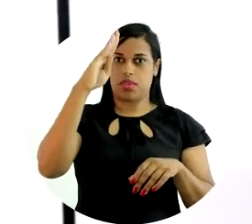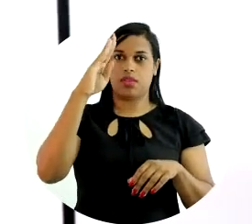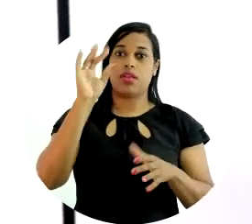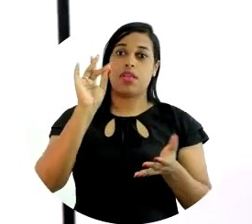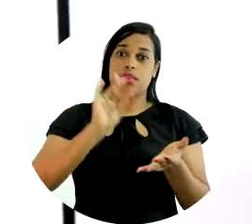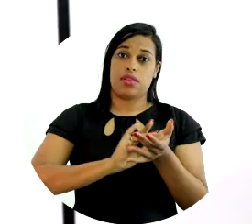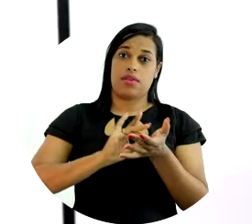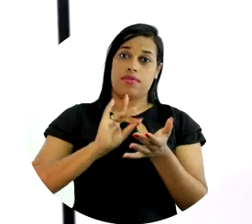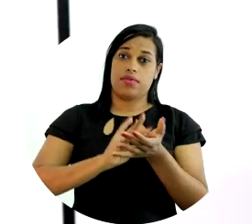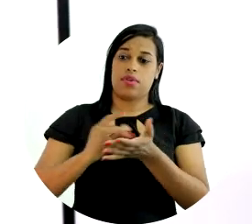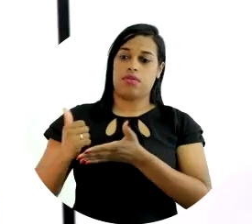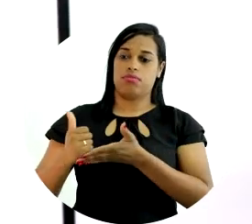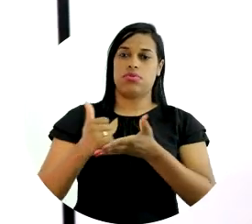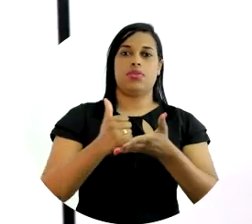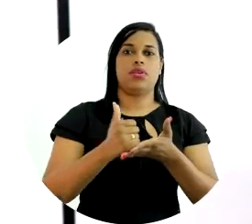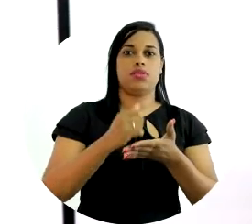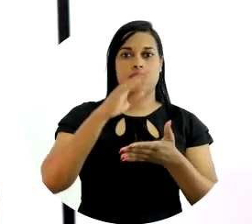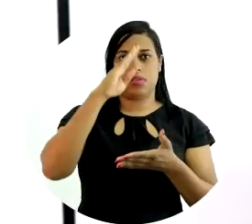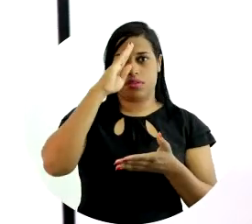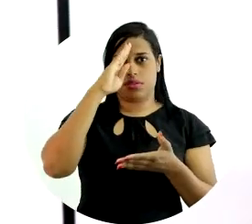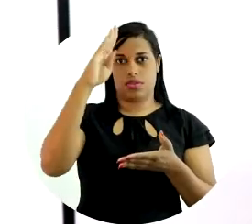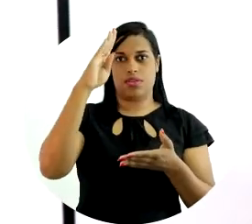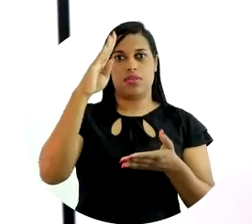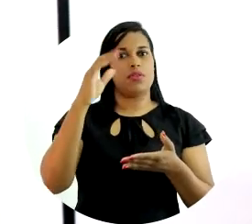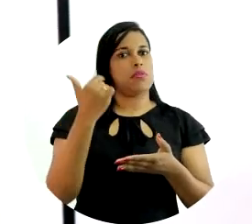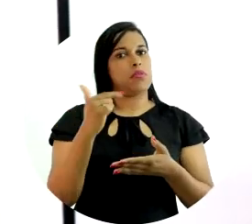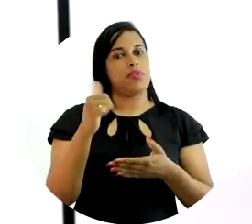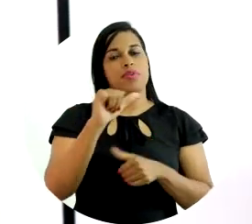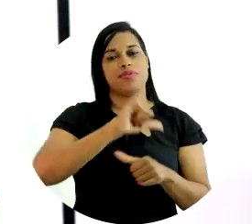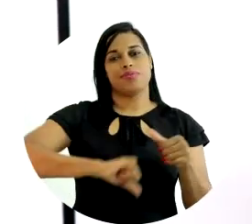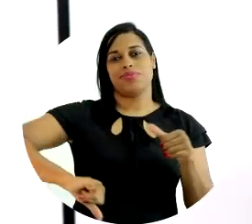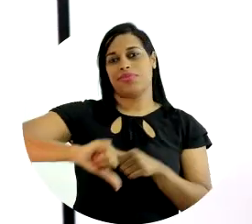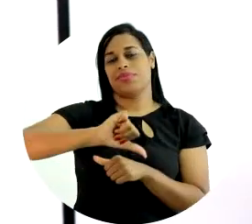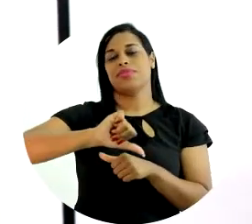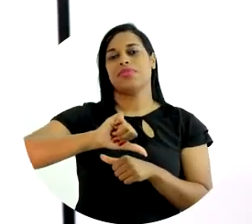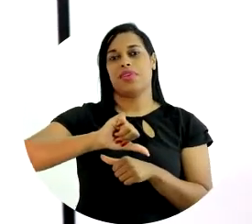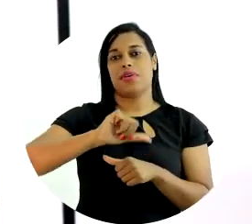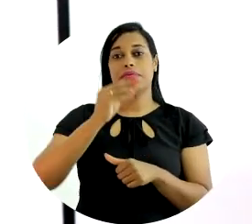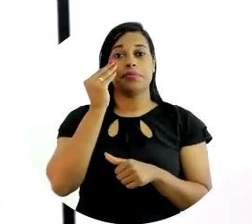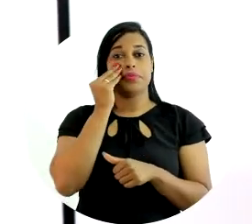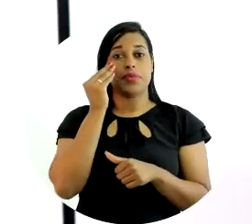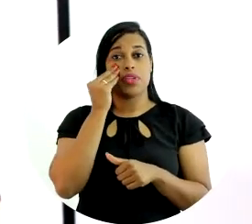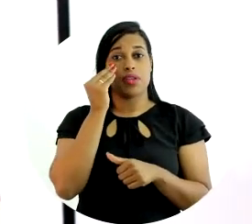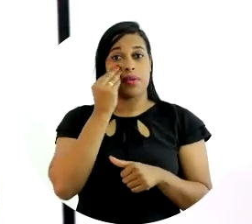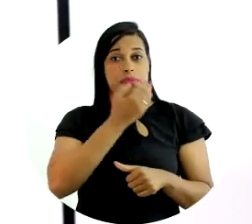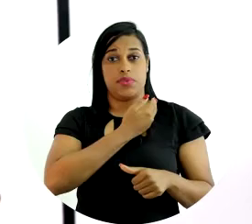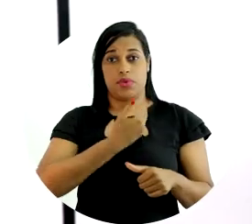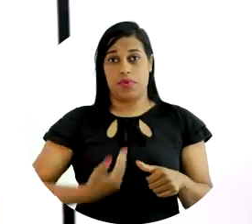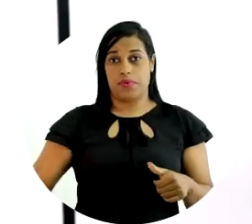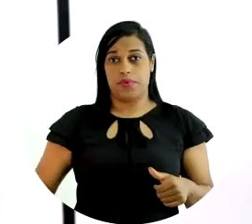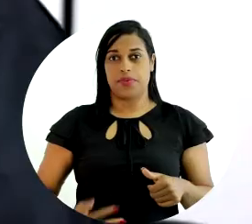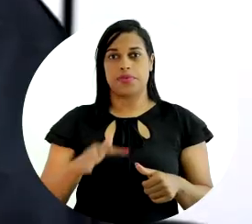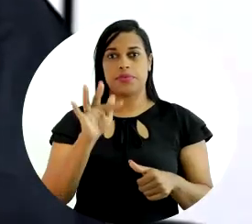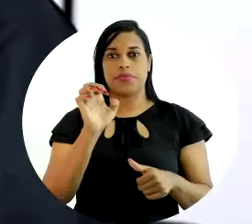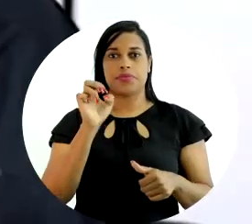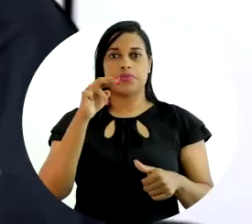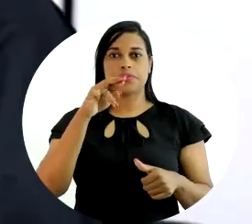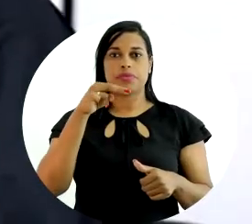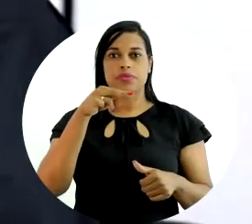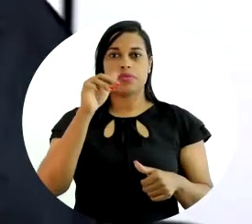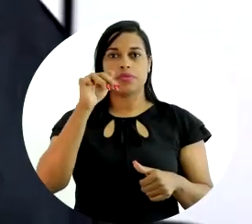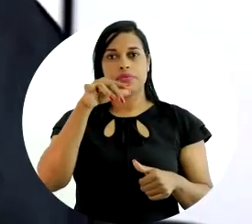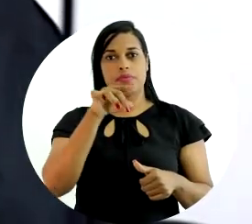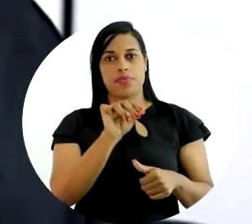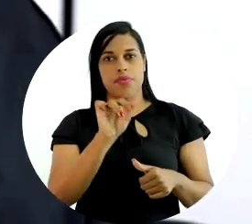militar eles na verdade apoiaram a ditadura então não usa uma mudança substancial e está também no governo de fernando henrique